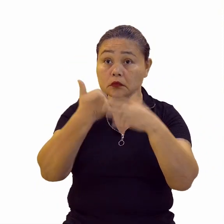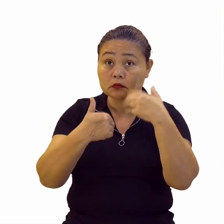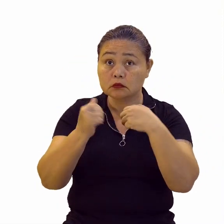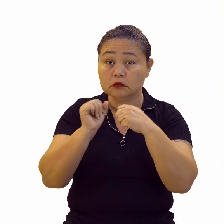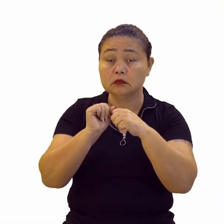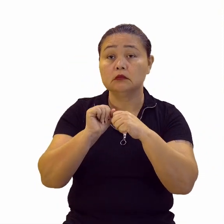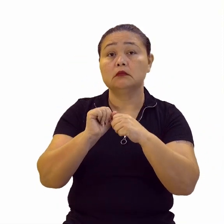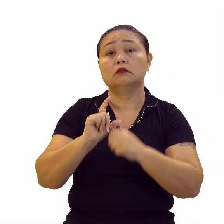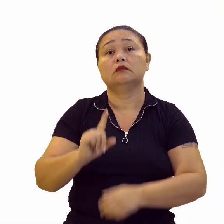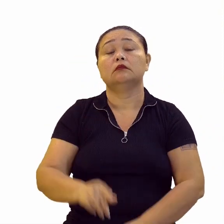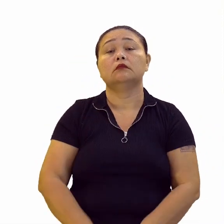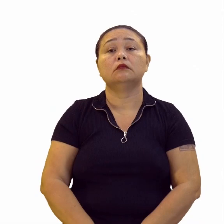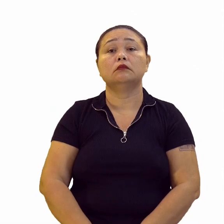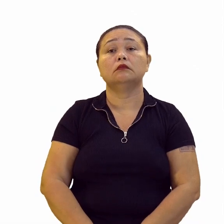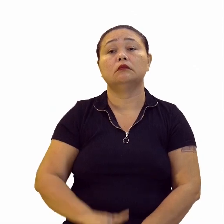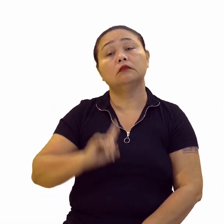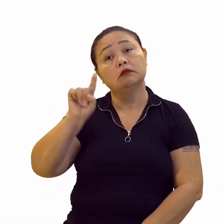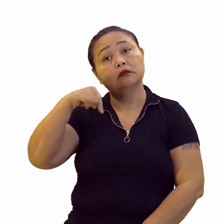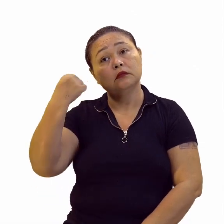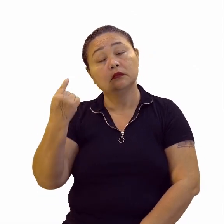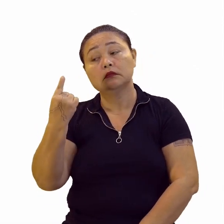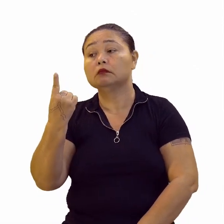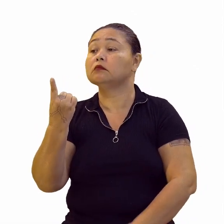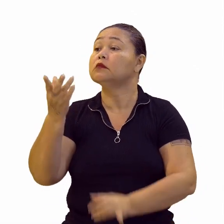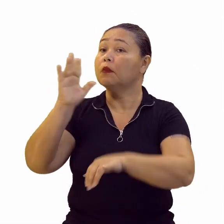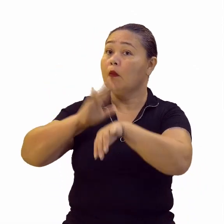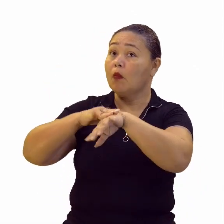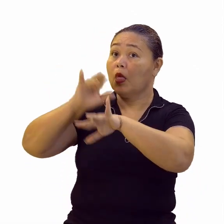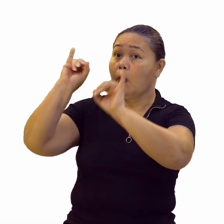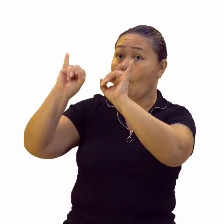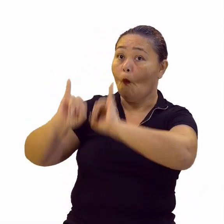alimentar e anorexia.